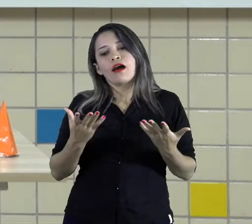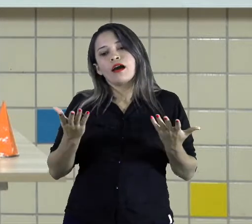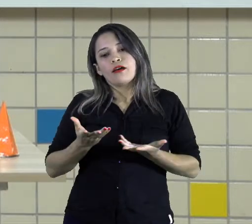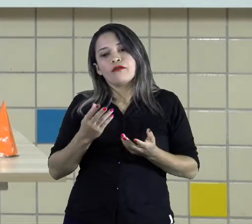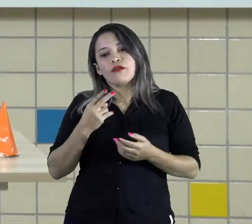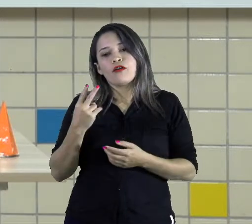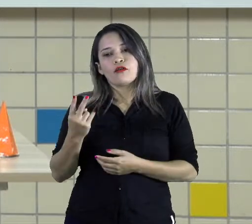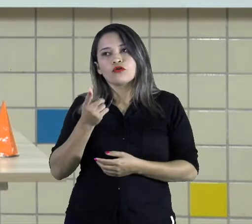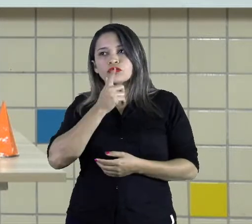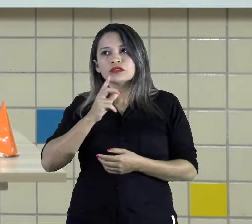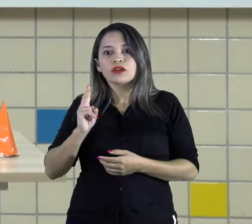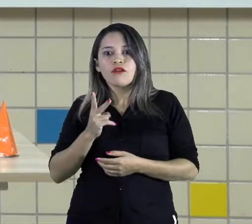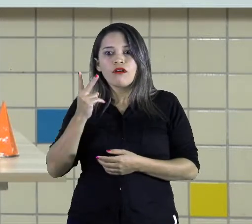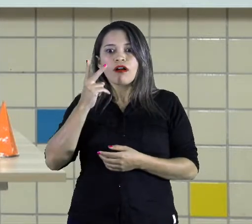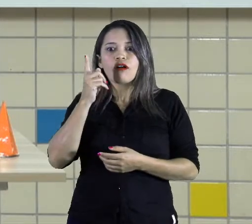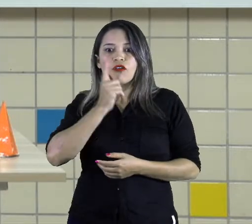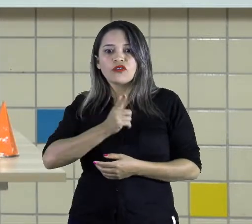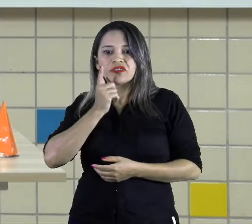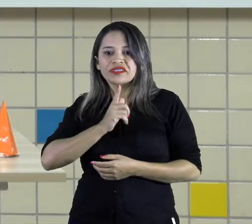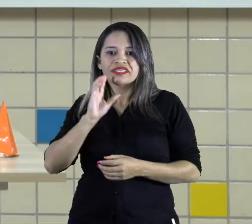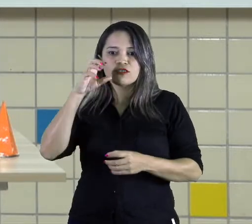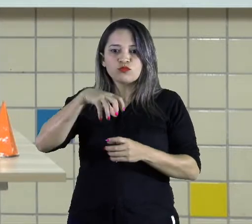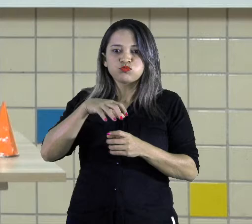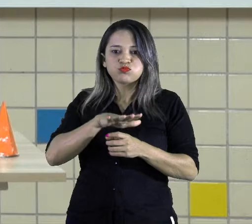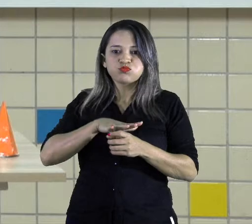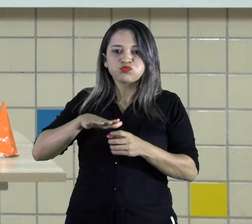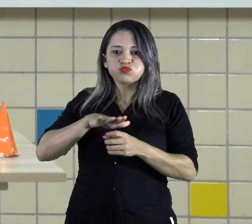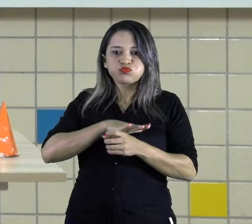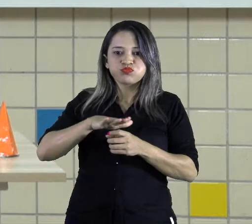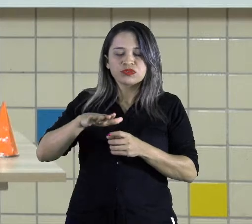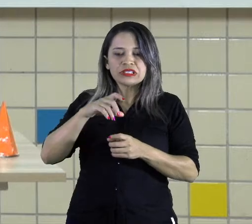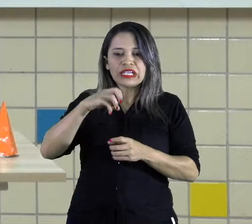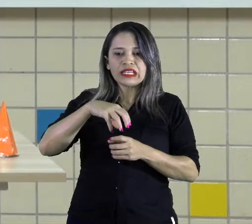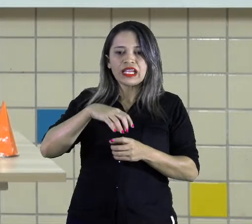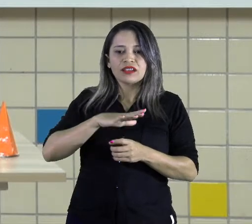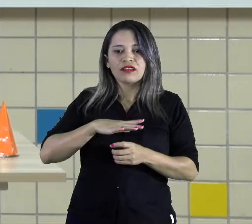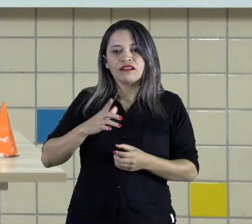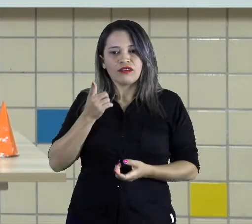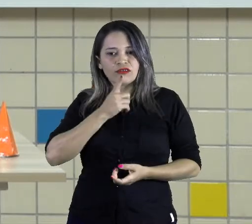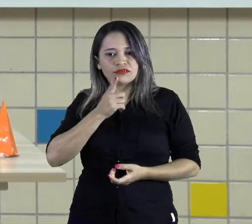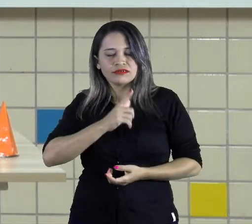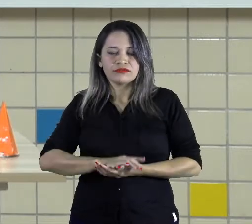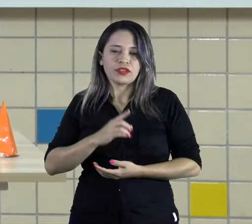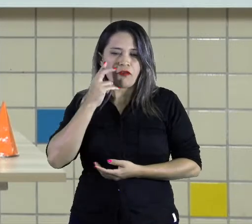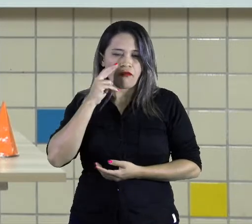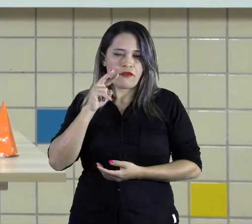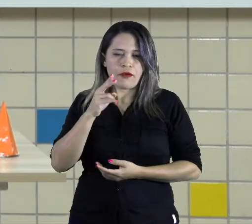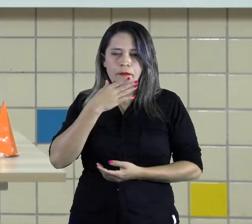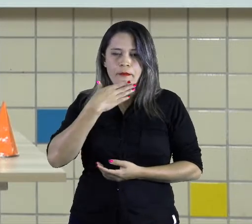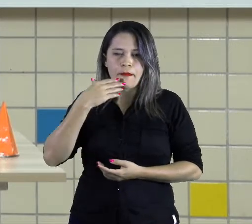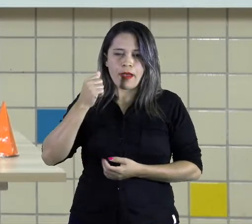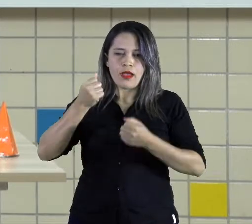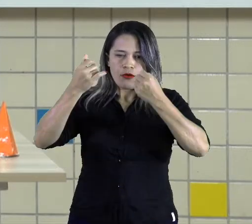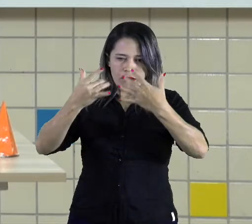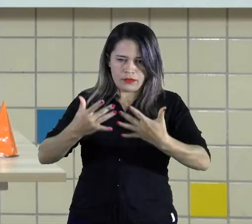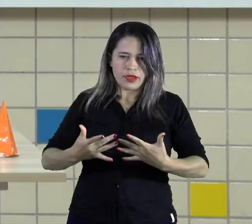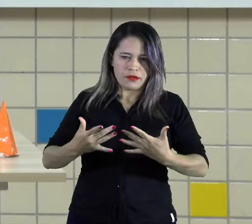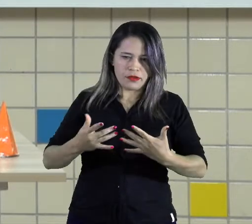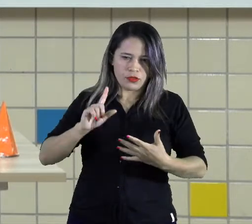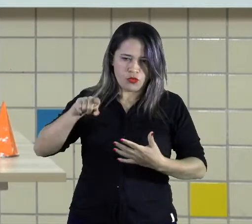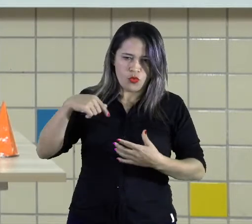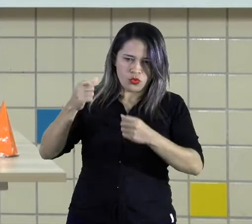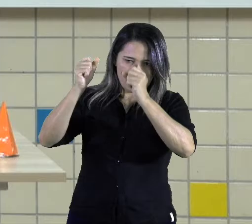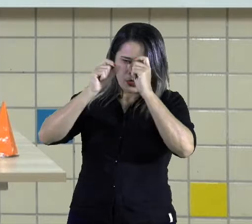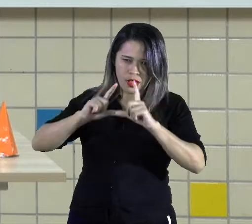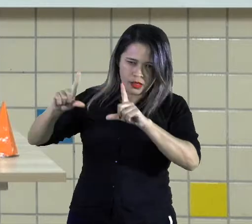do volume daquele que cabe dentro daquele sólido geométrico. Beleza? Vamos visualizar melhor o que eu acabei de falar no próximo